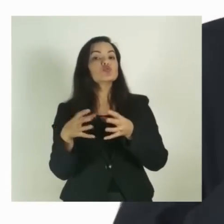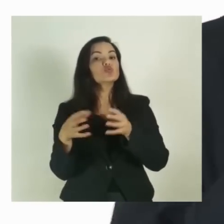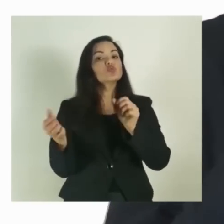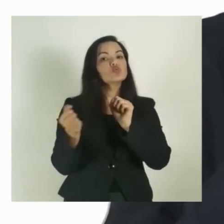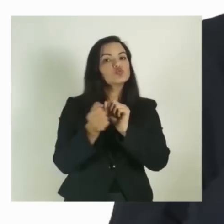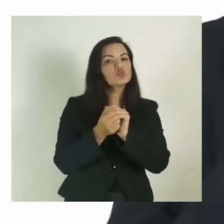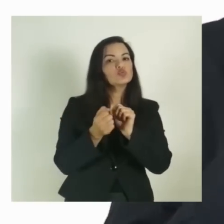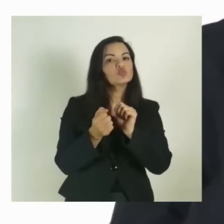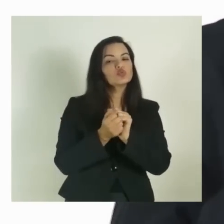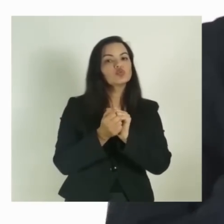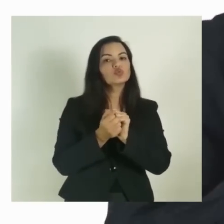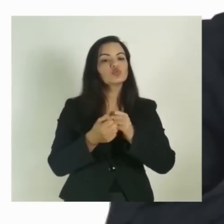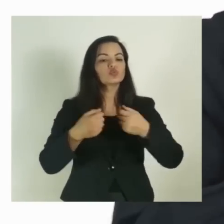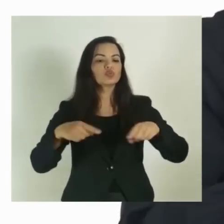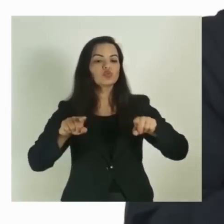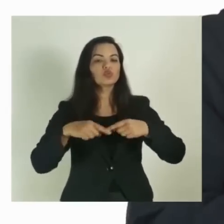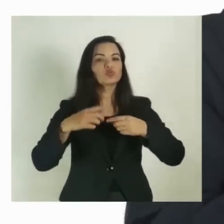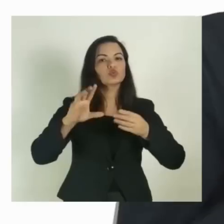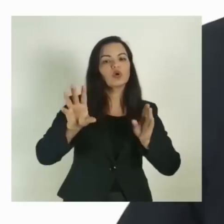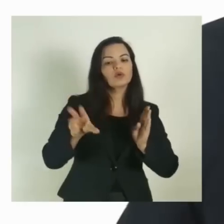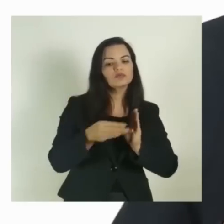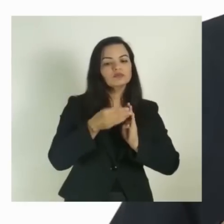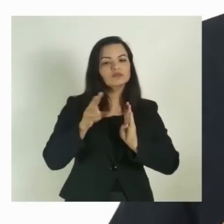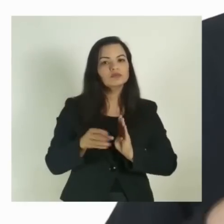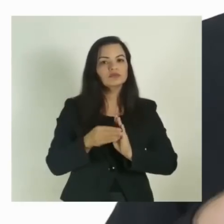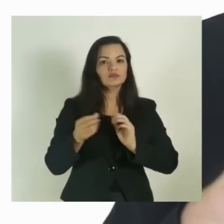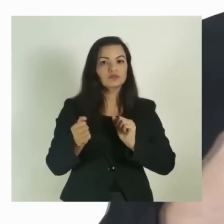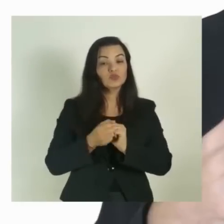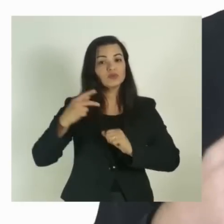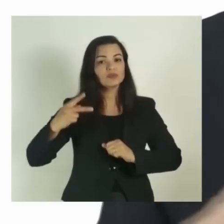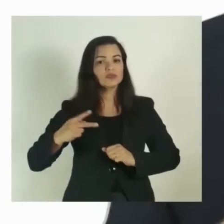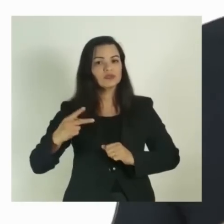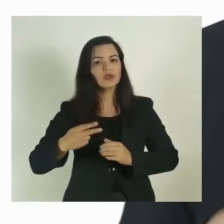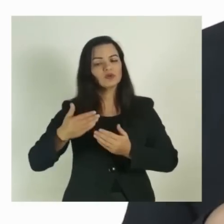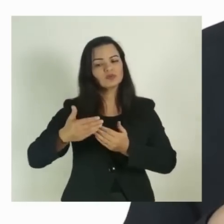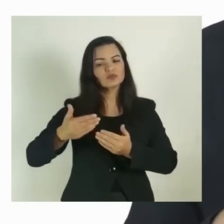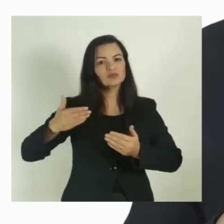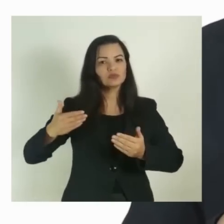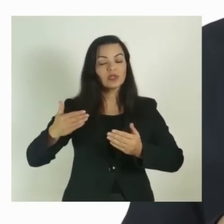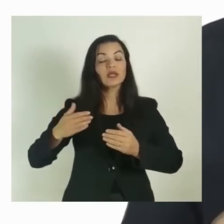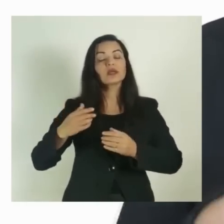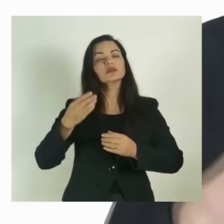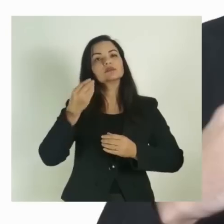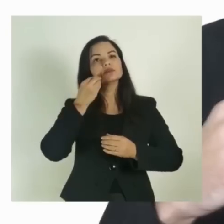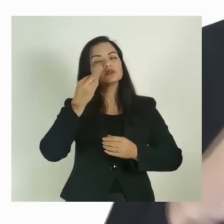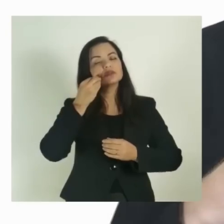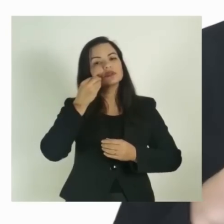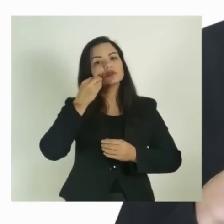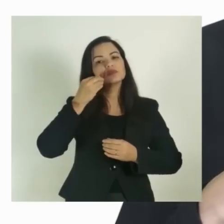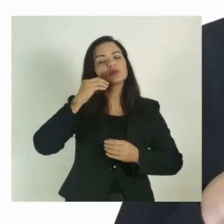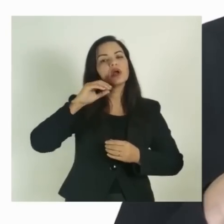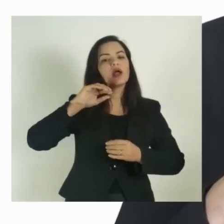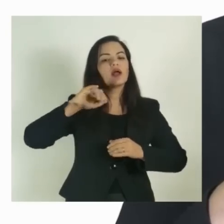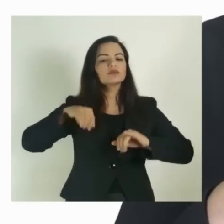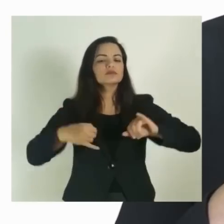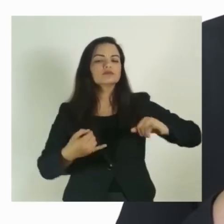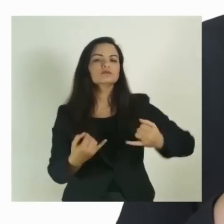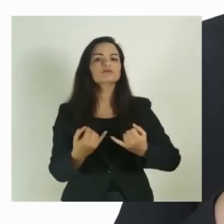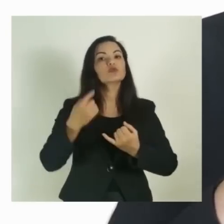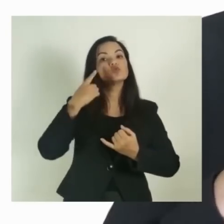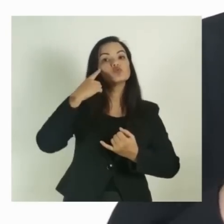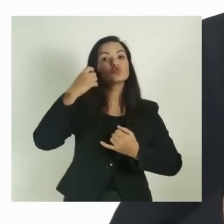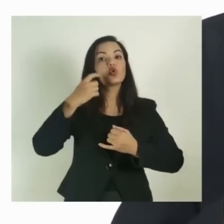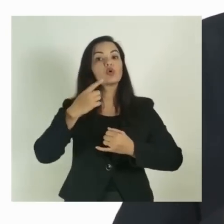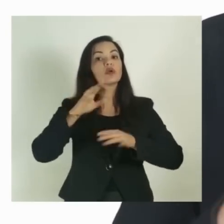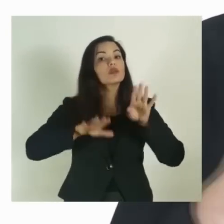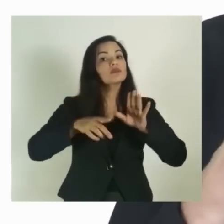ou seja, uma coisa que a gente usou como um segundo plano. A gente procurou explorar alguns tipos de som que talvez você não tenha ouvido